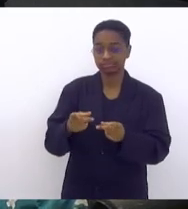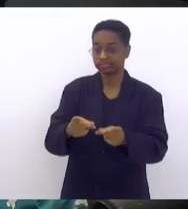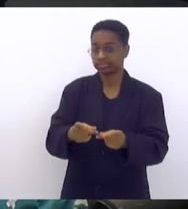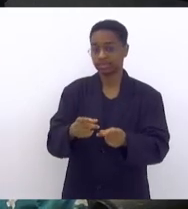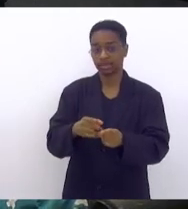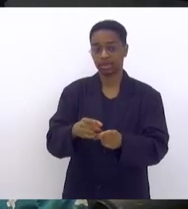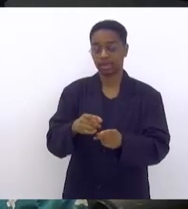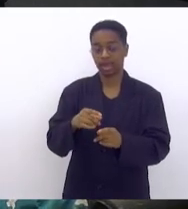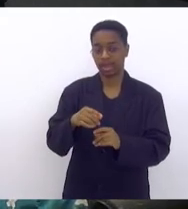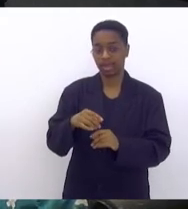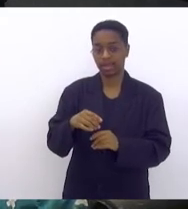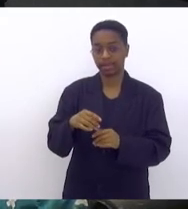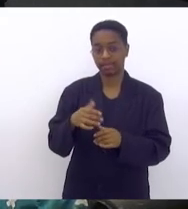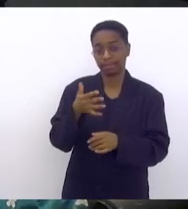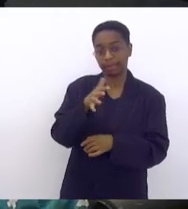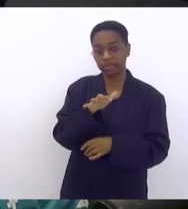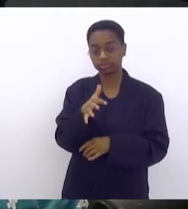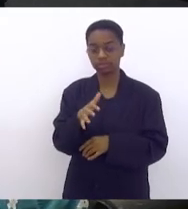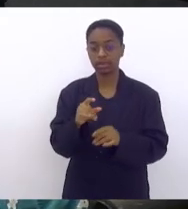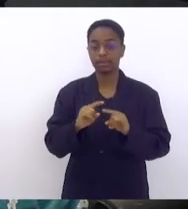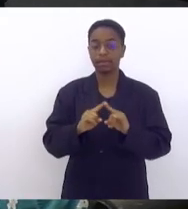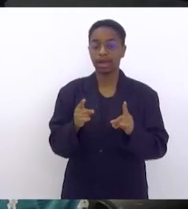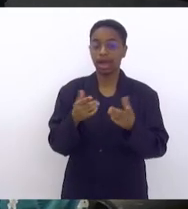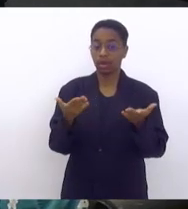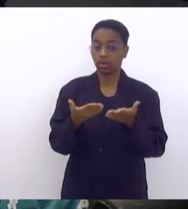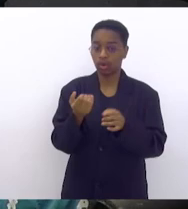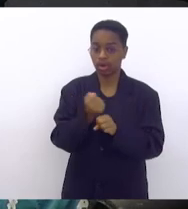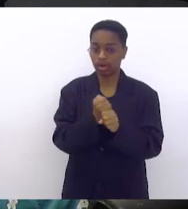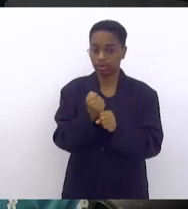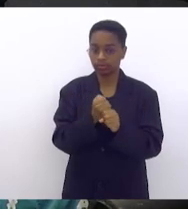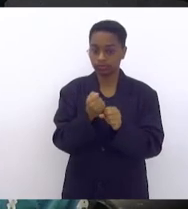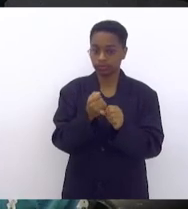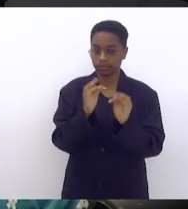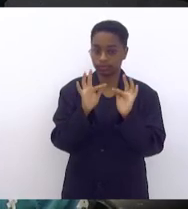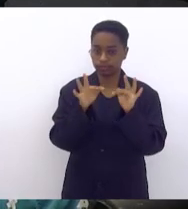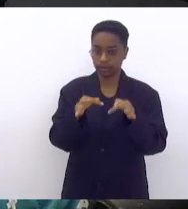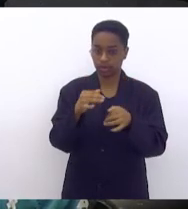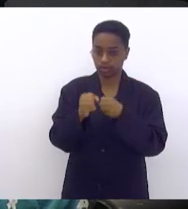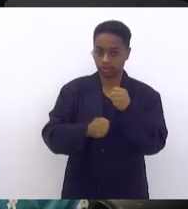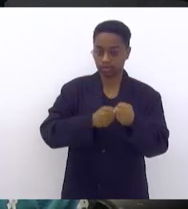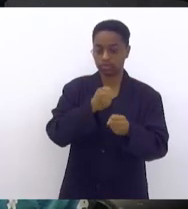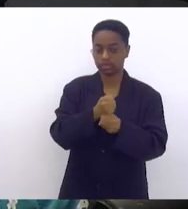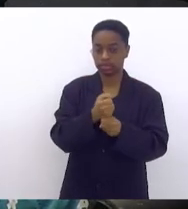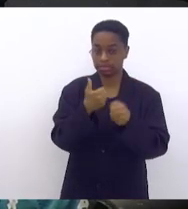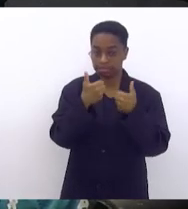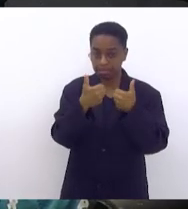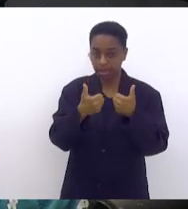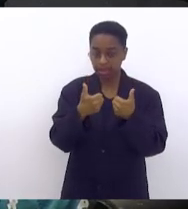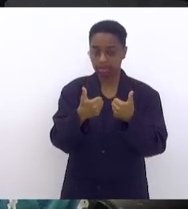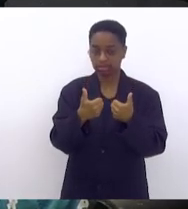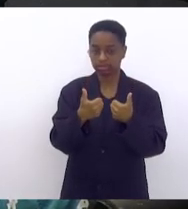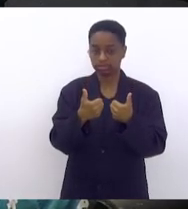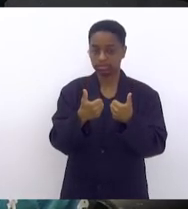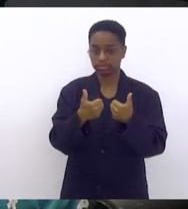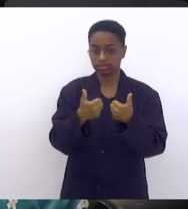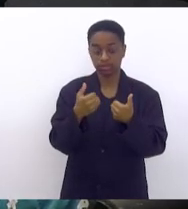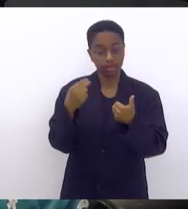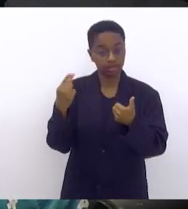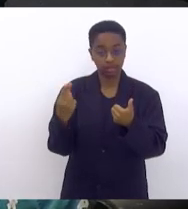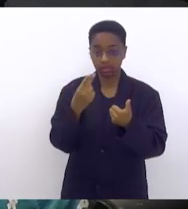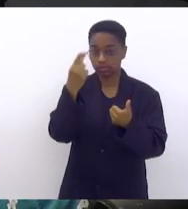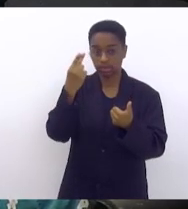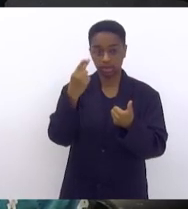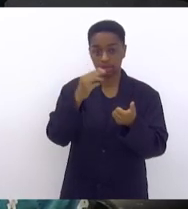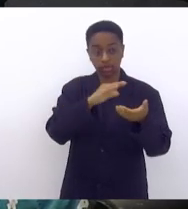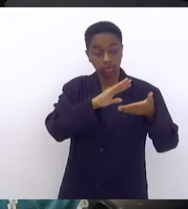Para a gente chegar, não esse ano, mas para a gente chegar no final do ano que vem bem, não tem como não cortar em